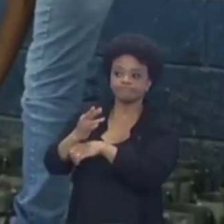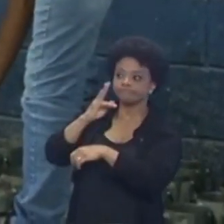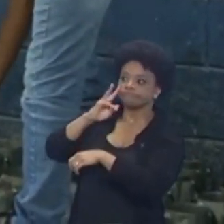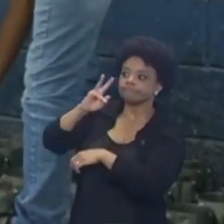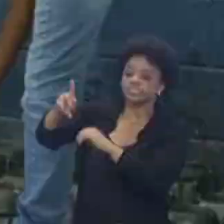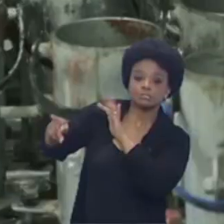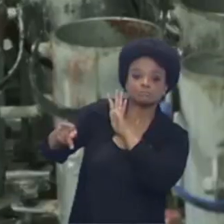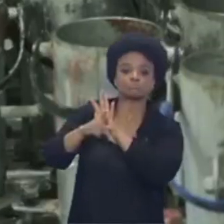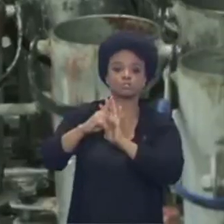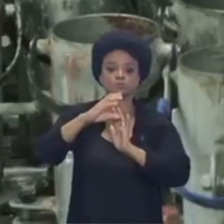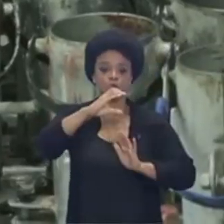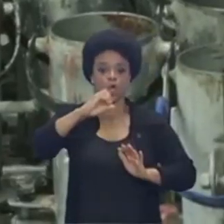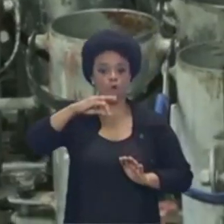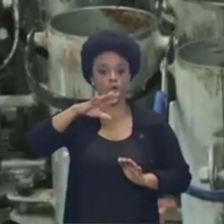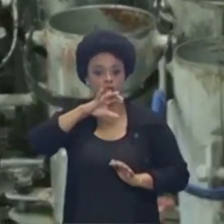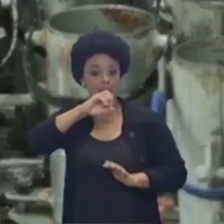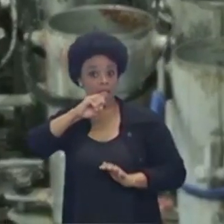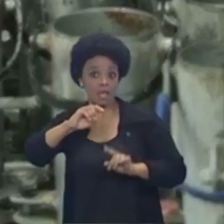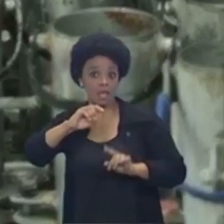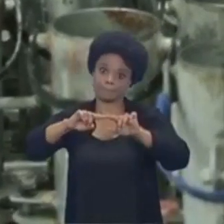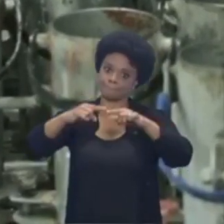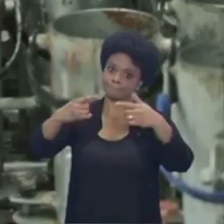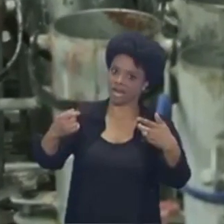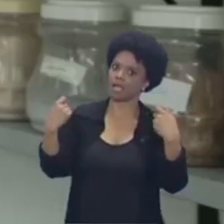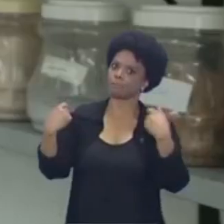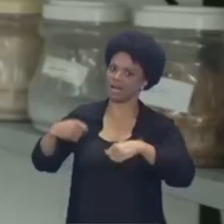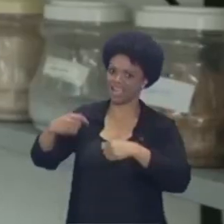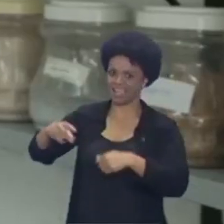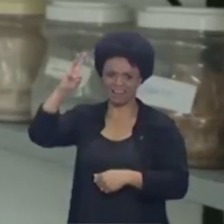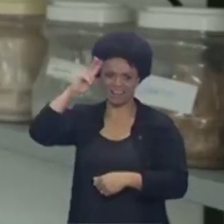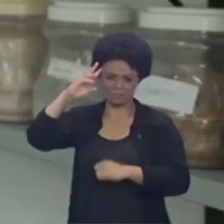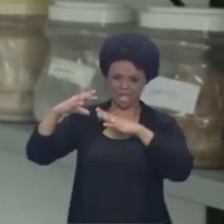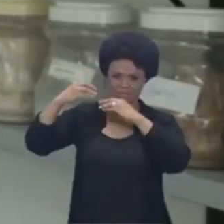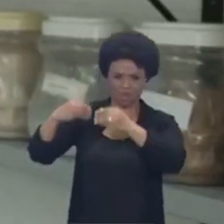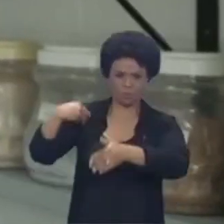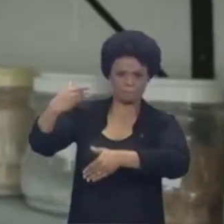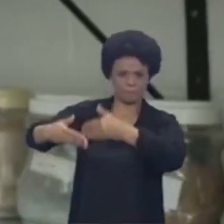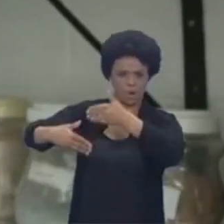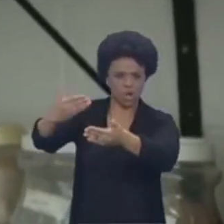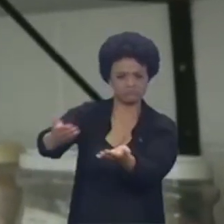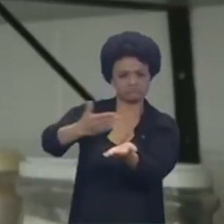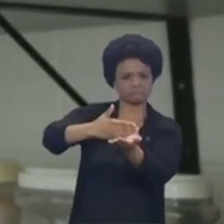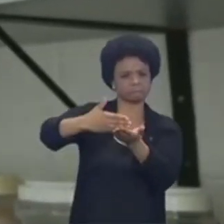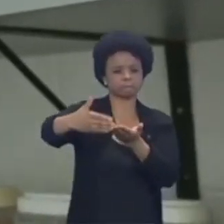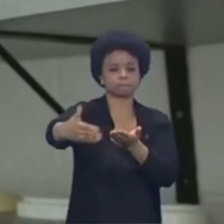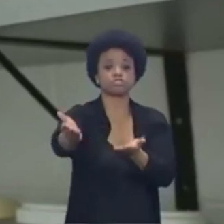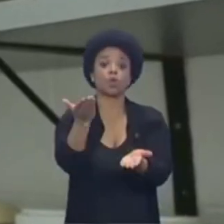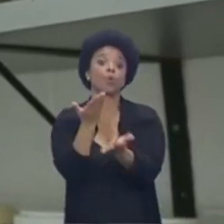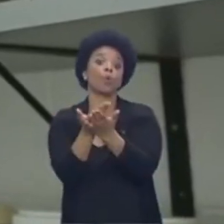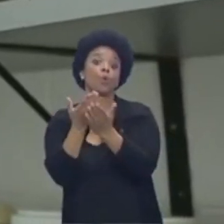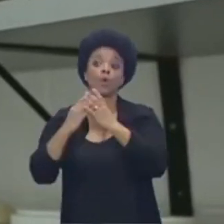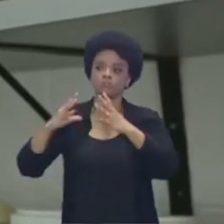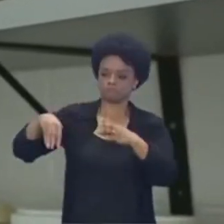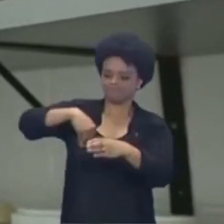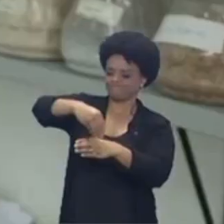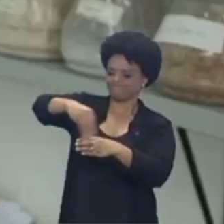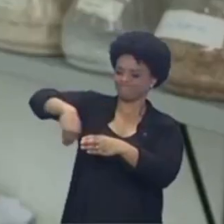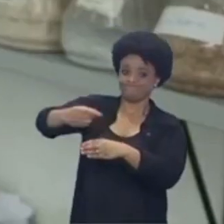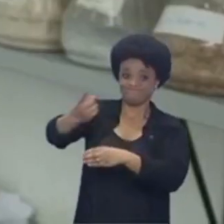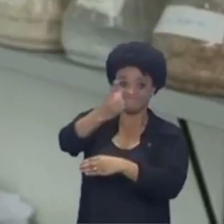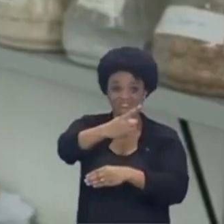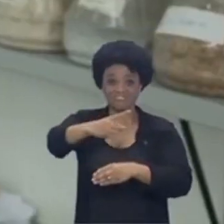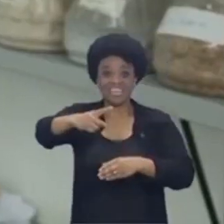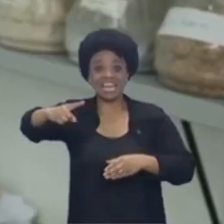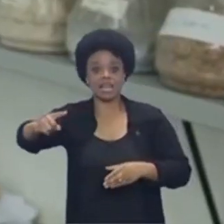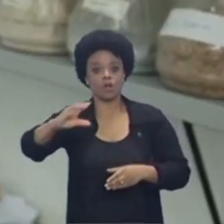concreto. Vale lembrar ainda que todos esses processos, desde o estudo dos agregados até a resistência final do